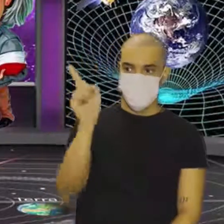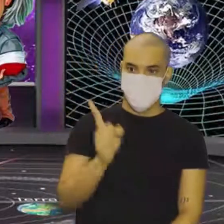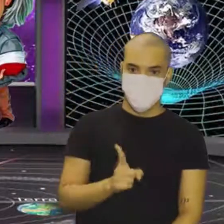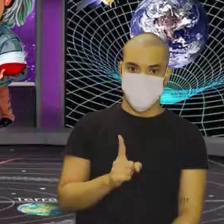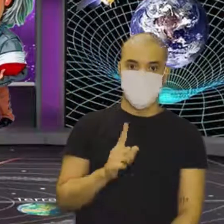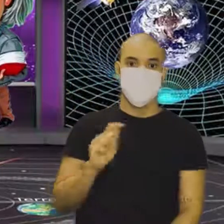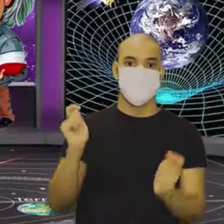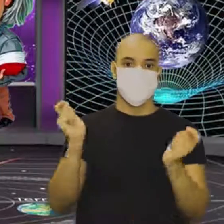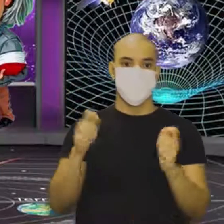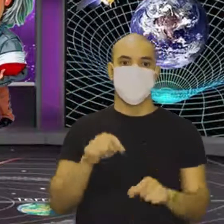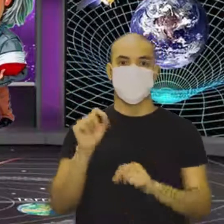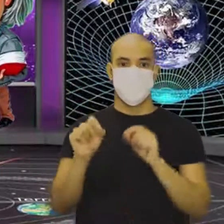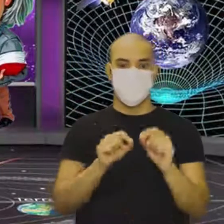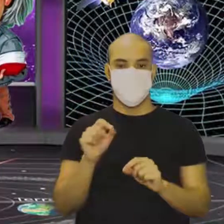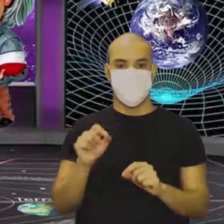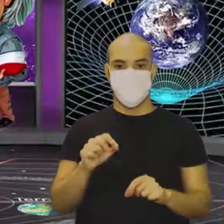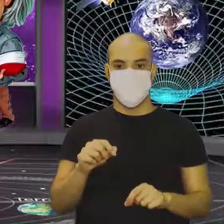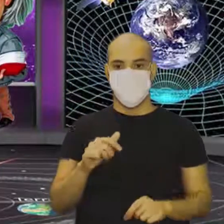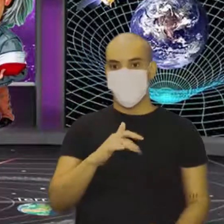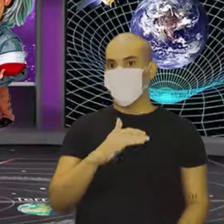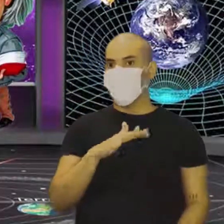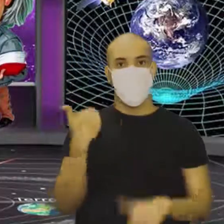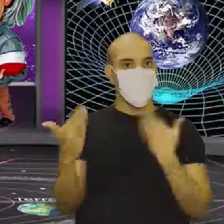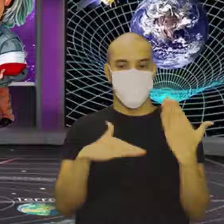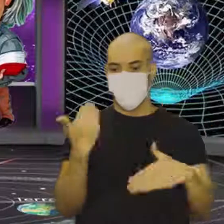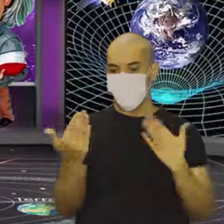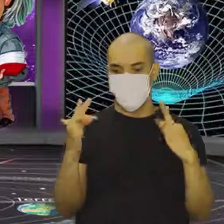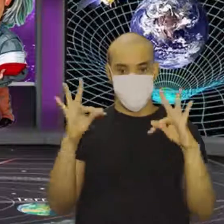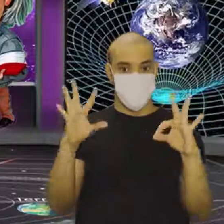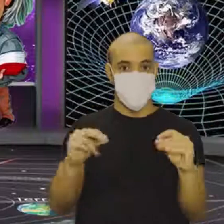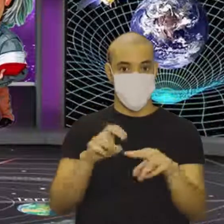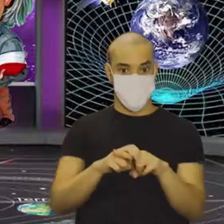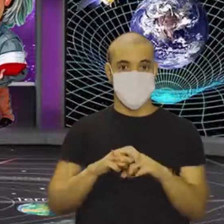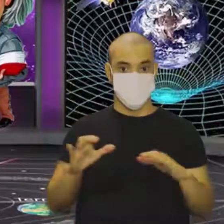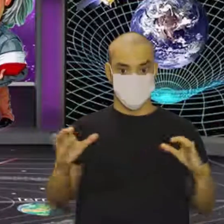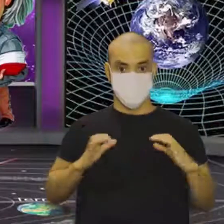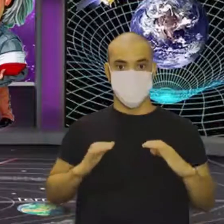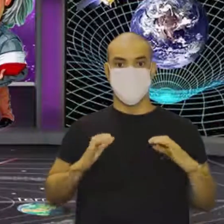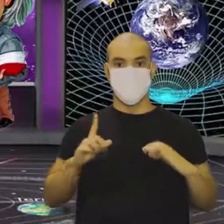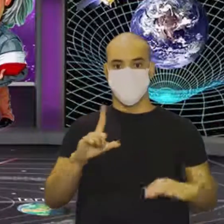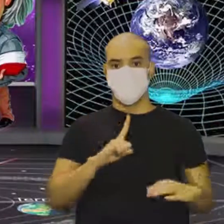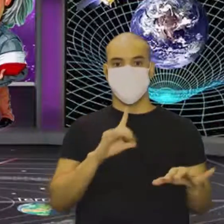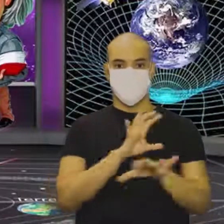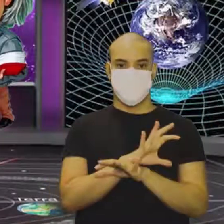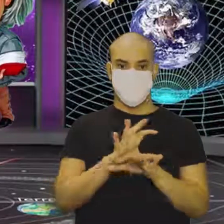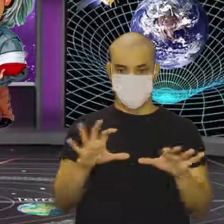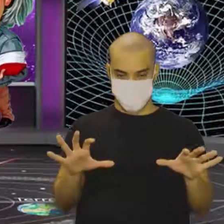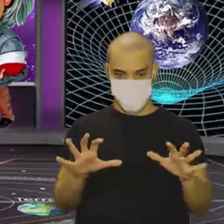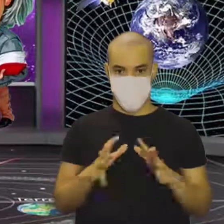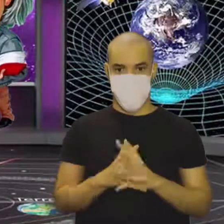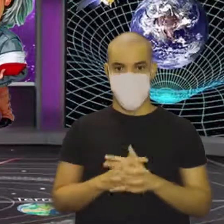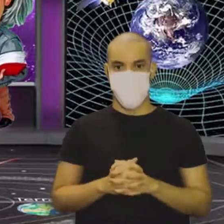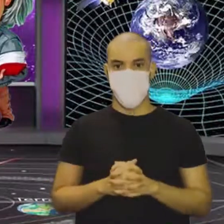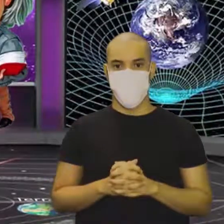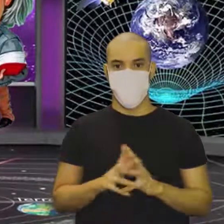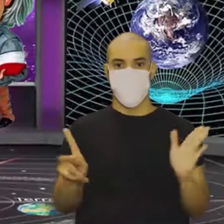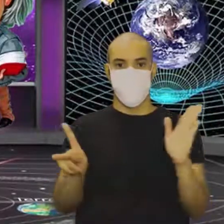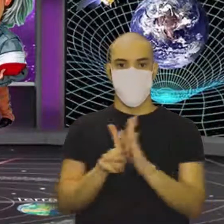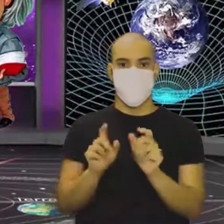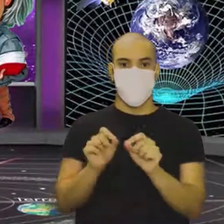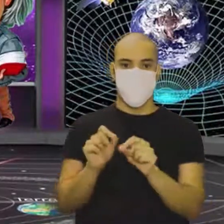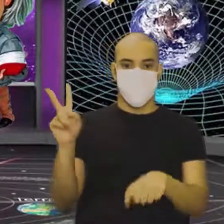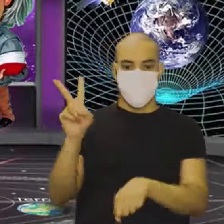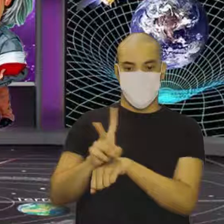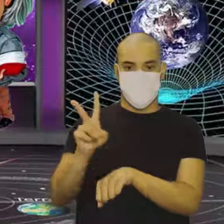capaz de matar todos os animais, né? Então, por exemplo, nas cidades, nós temos lá os para-raios também para fazer essa proteção